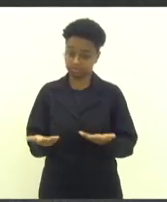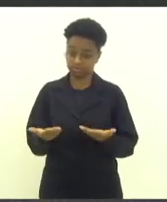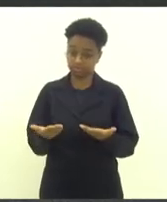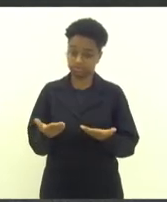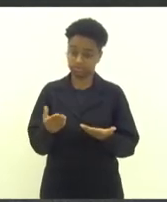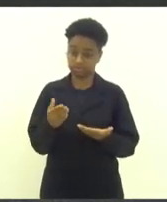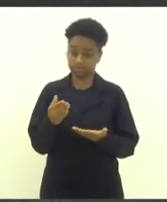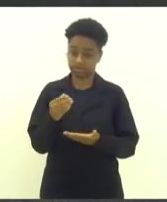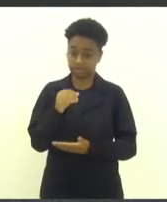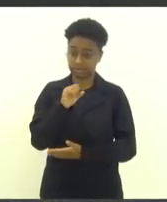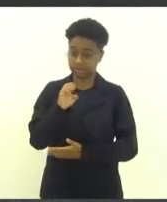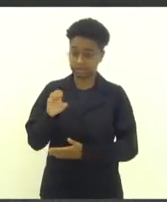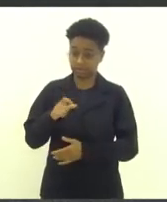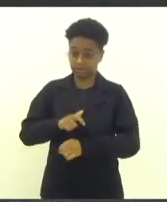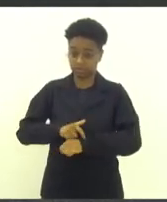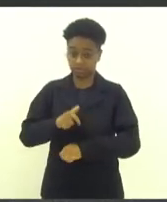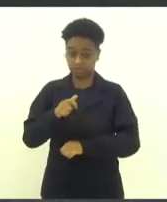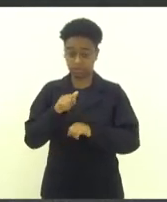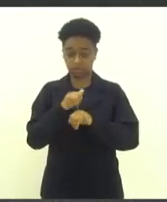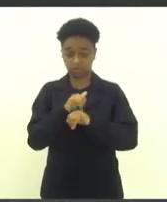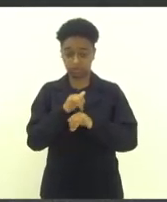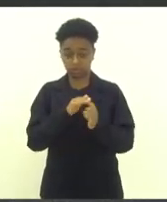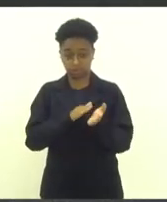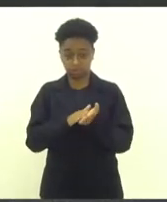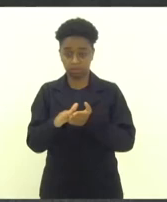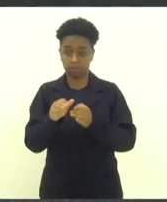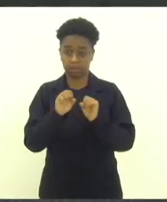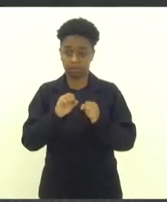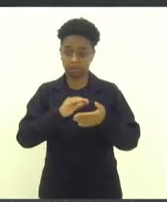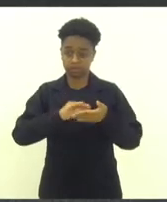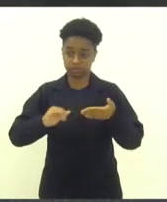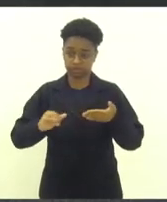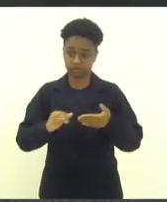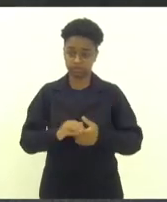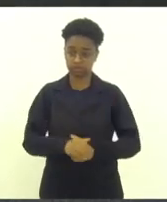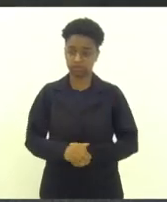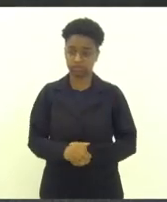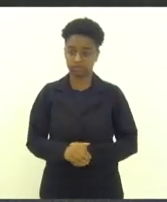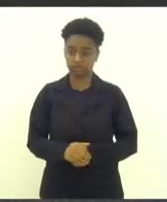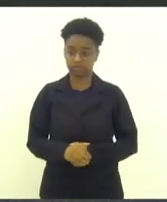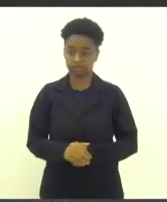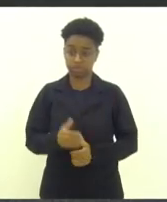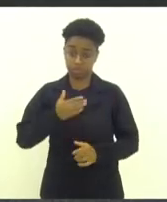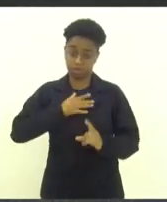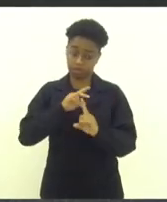na hora de publicar podia tirar sobre o serviço público